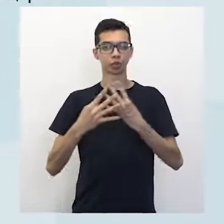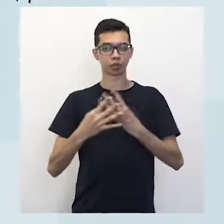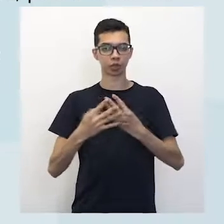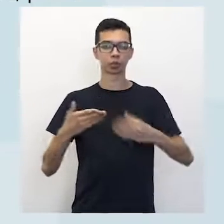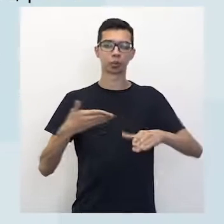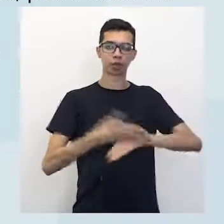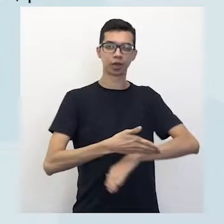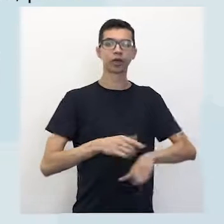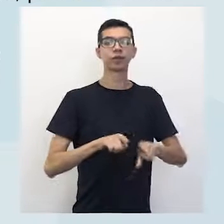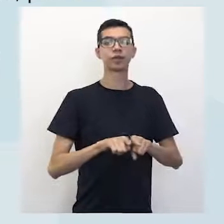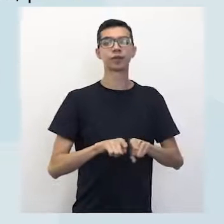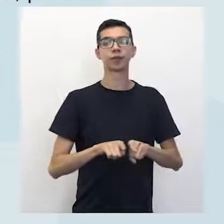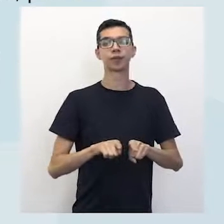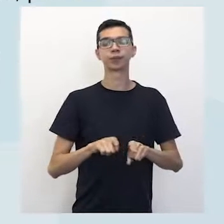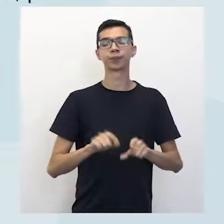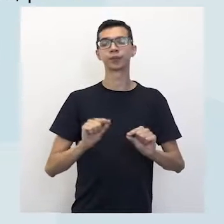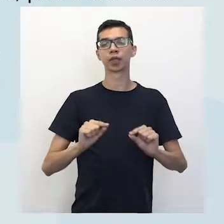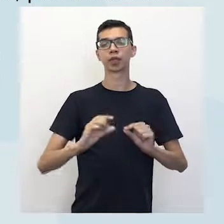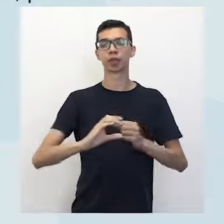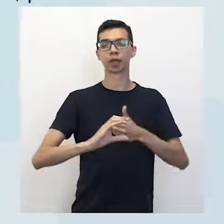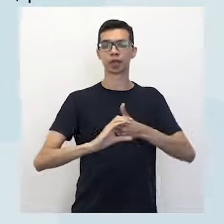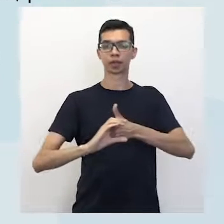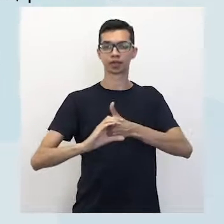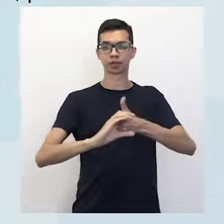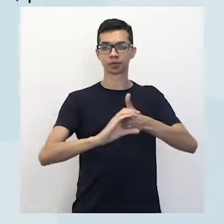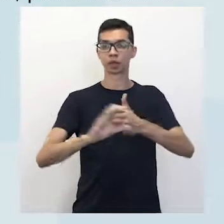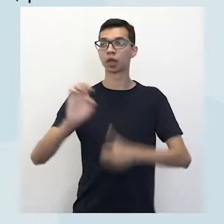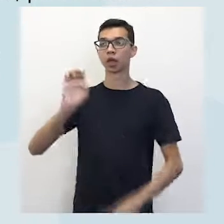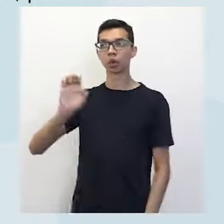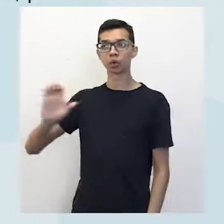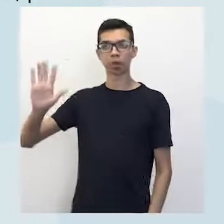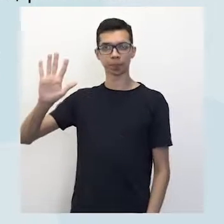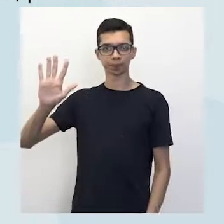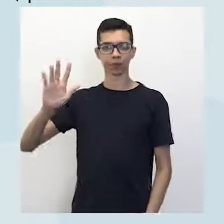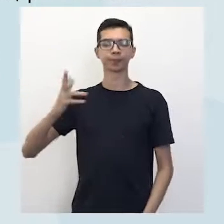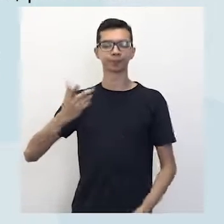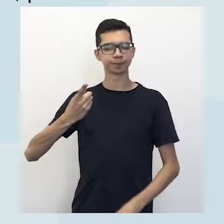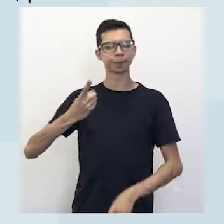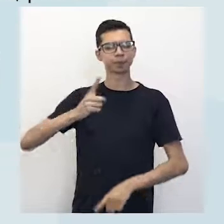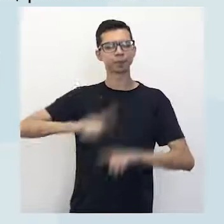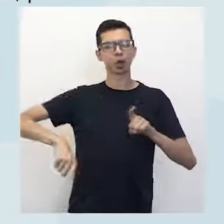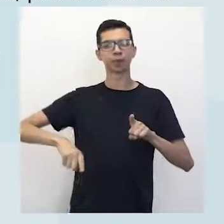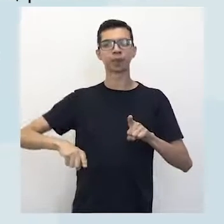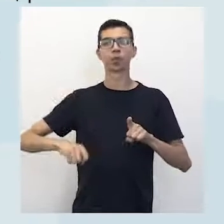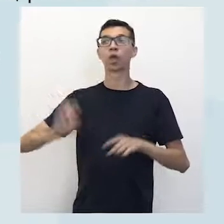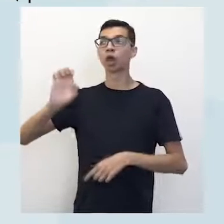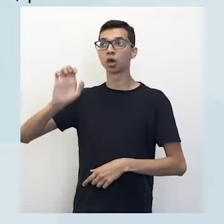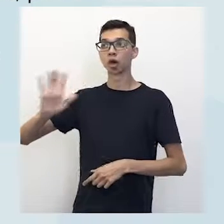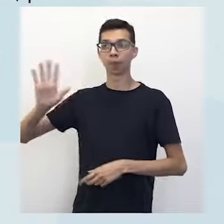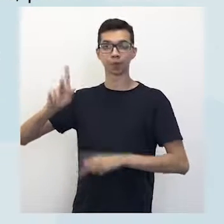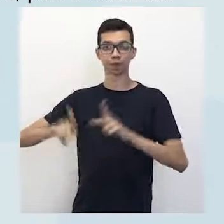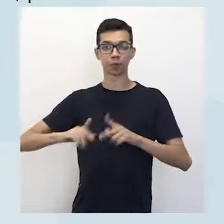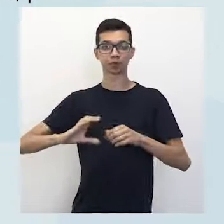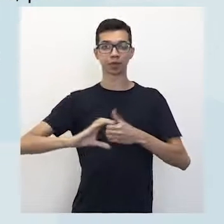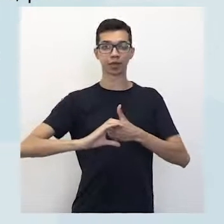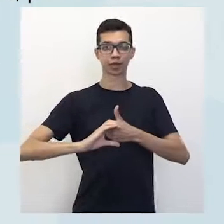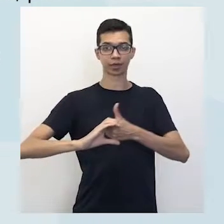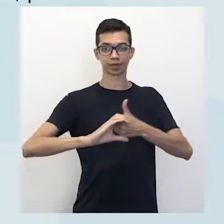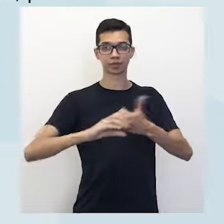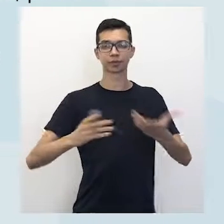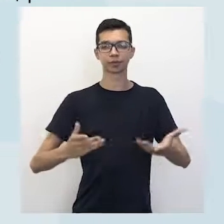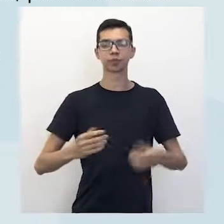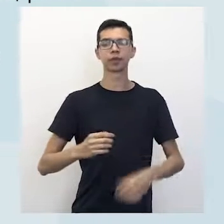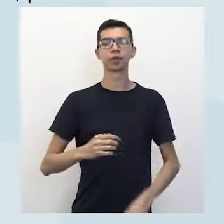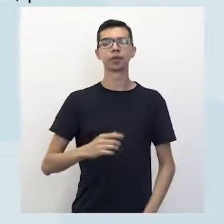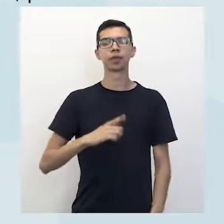os cristãos europeus aí, tá? Com essa proibição do acesso dos cristãos europeus, o Papa Católico